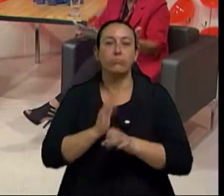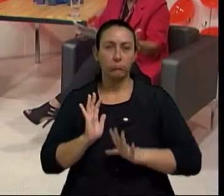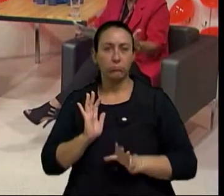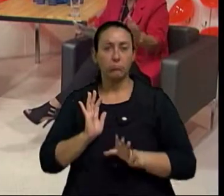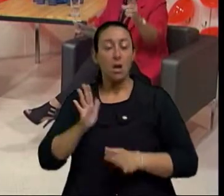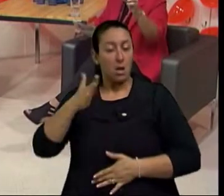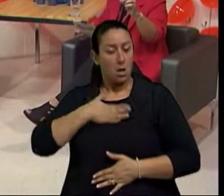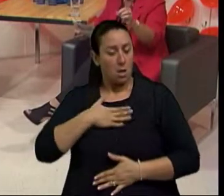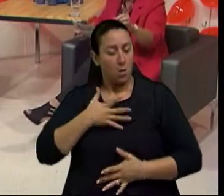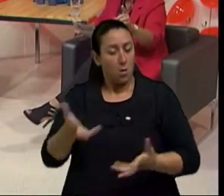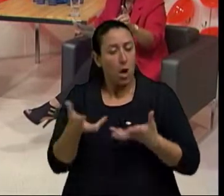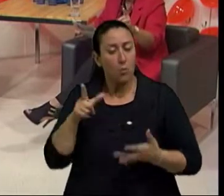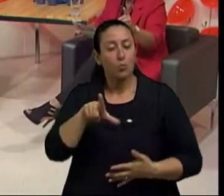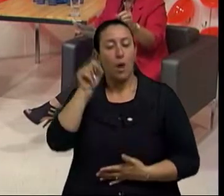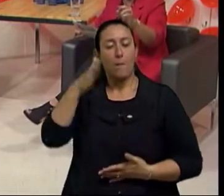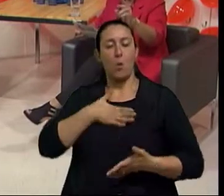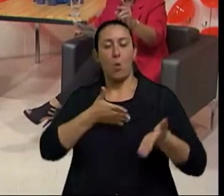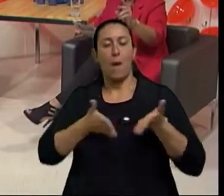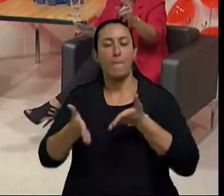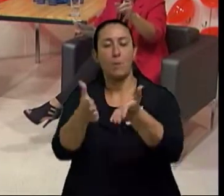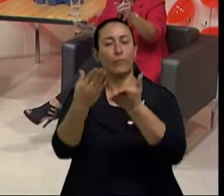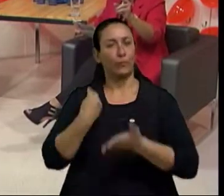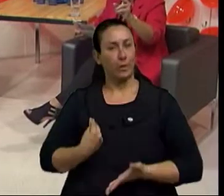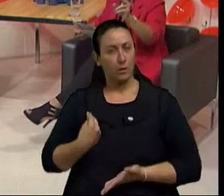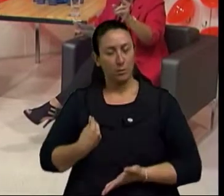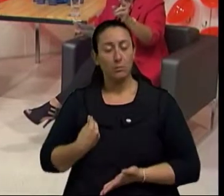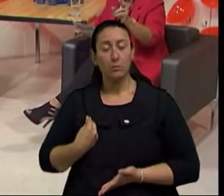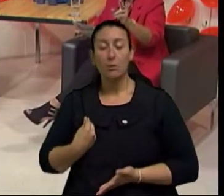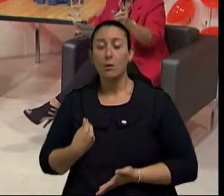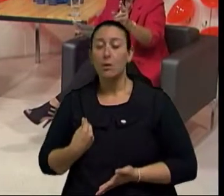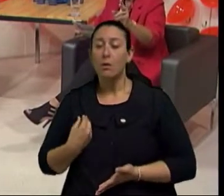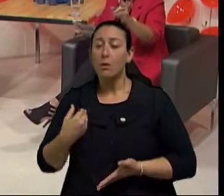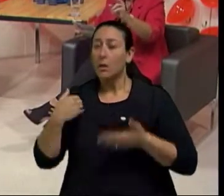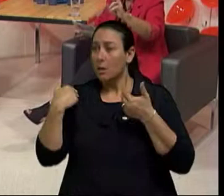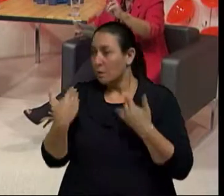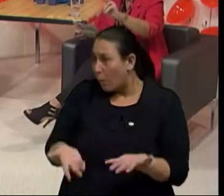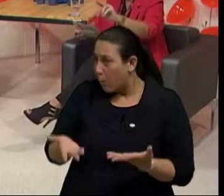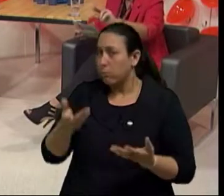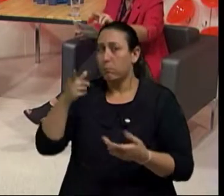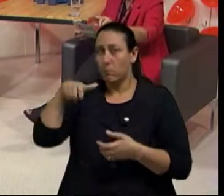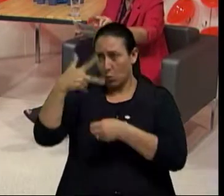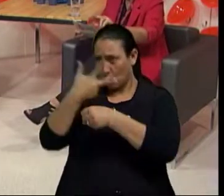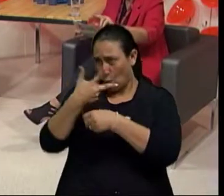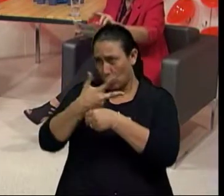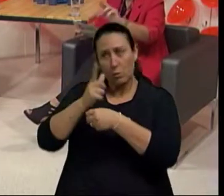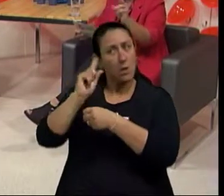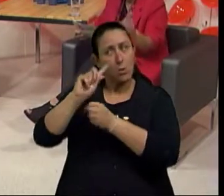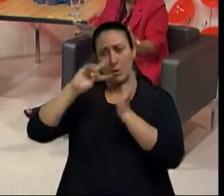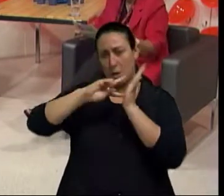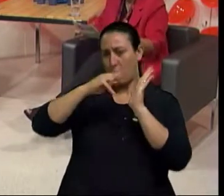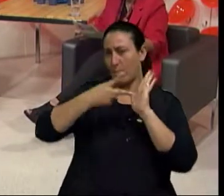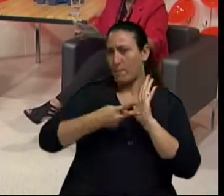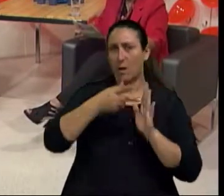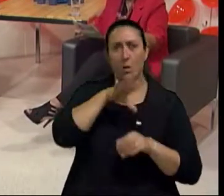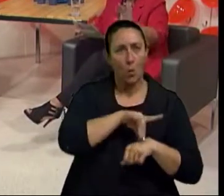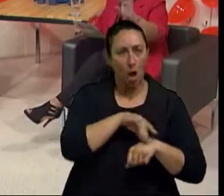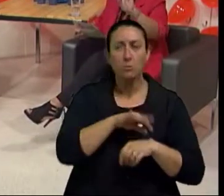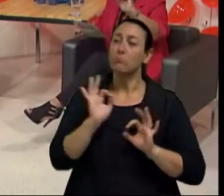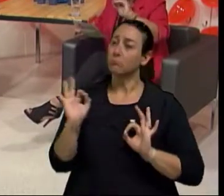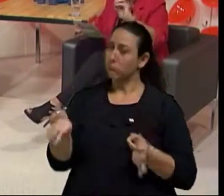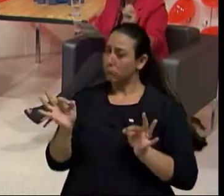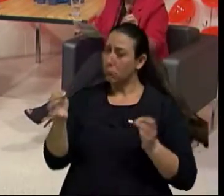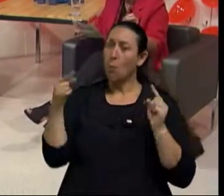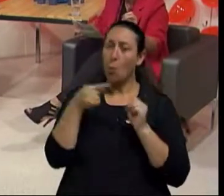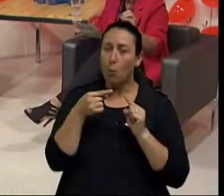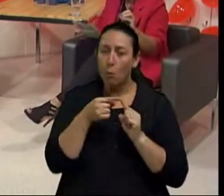como eu quero a minha velhice. E, principalmente, diferença, idoso não quer dizer doente, mesmo com doença,